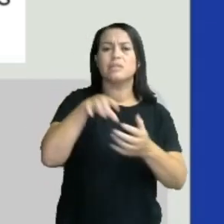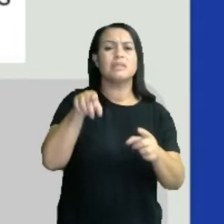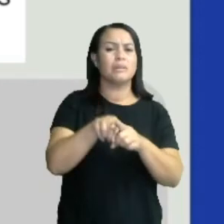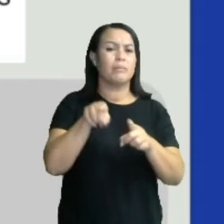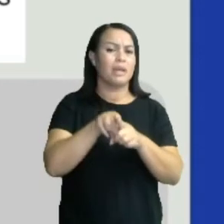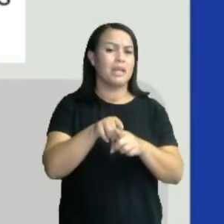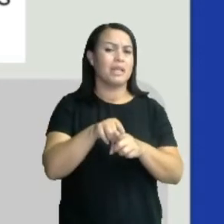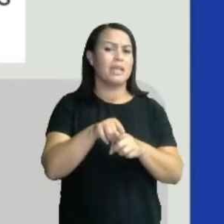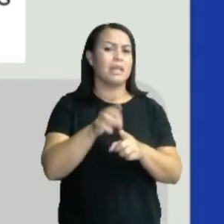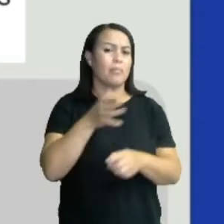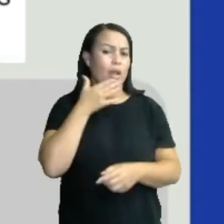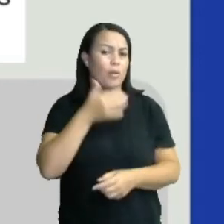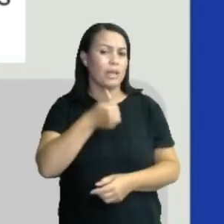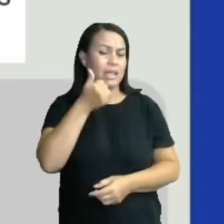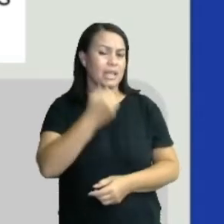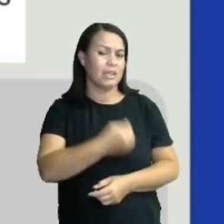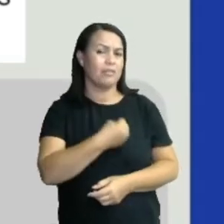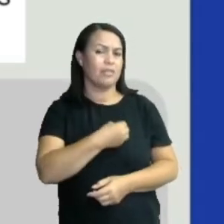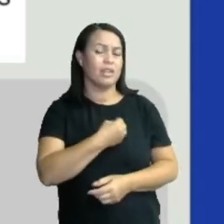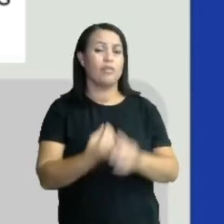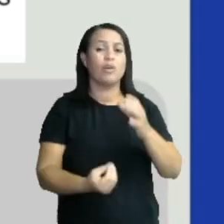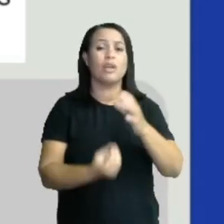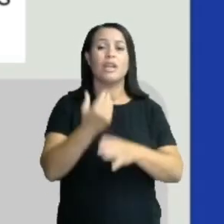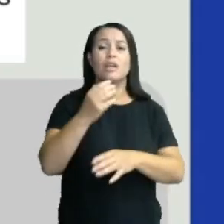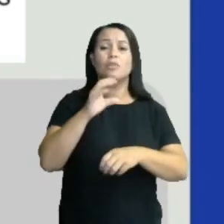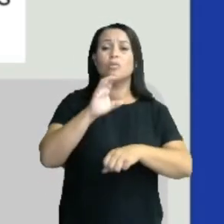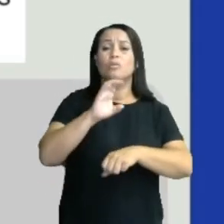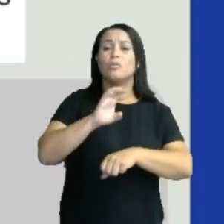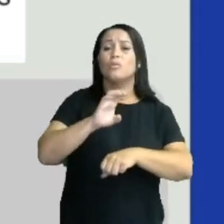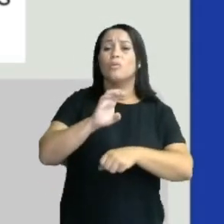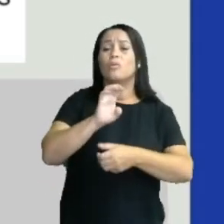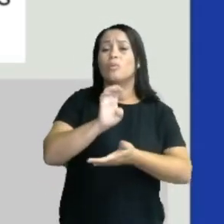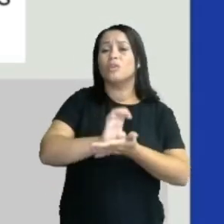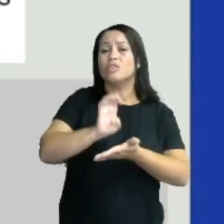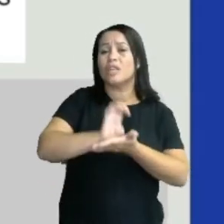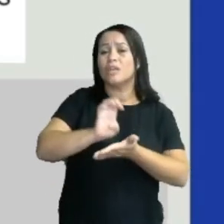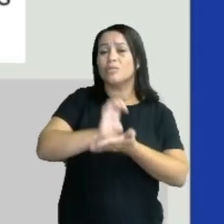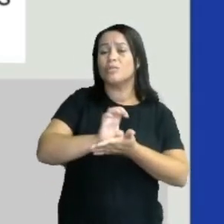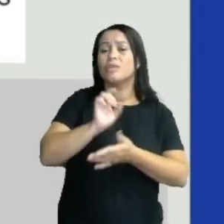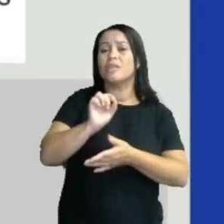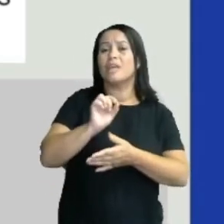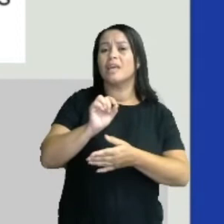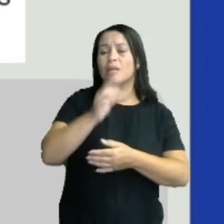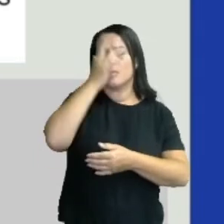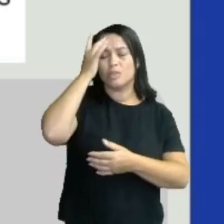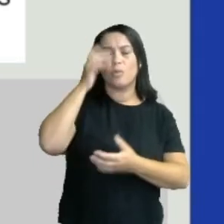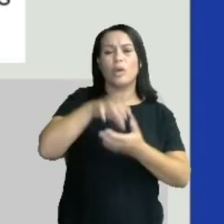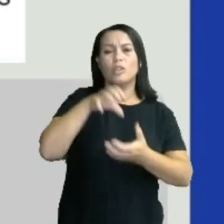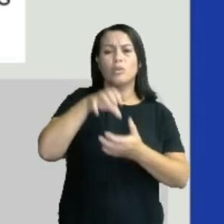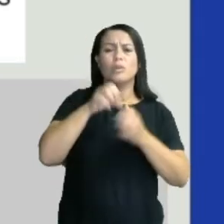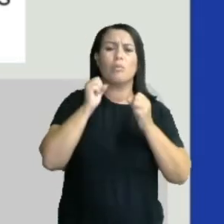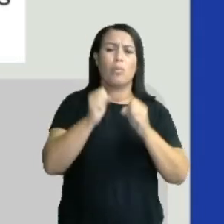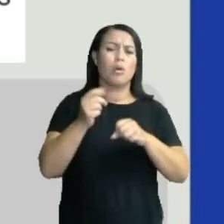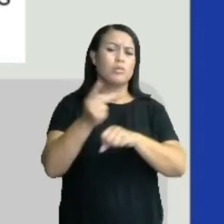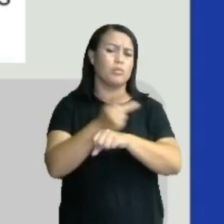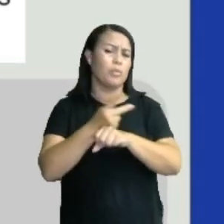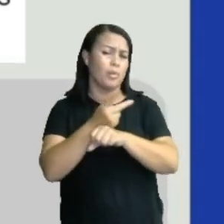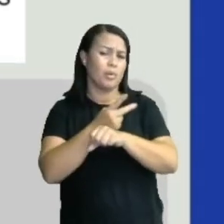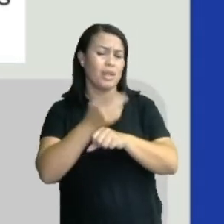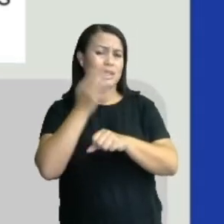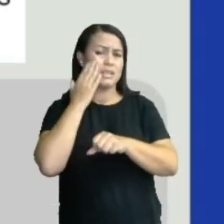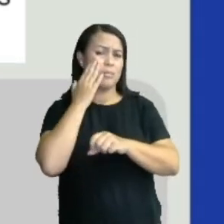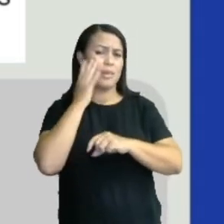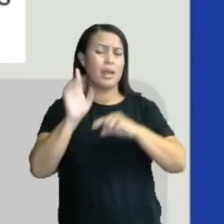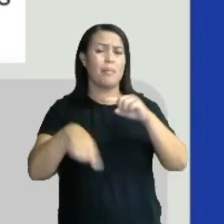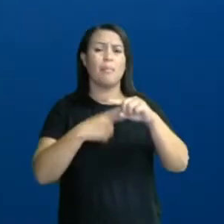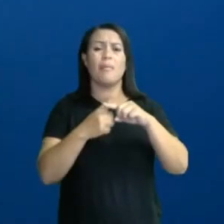na velhice, foi criado o Estatuto do Idoso. Então, gente, vocês podem até procurar saber mais sobre o Estatuto. Assim